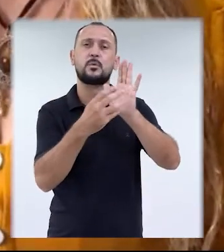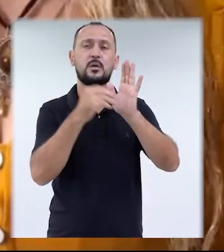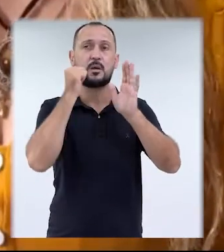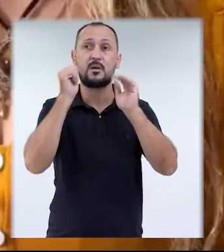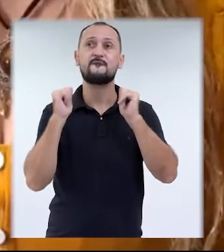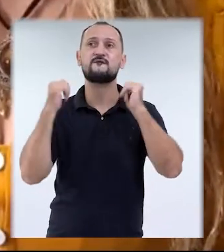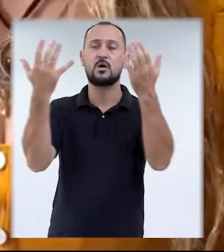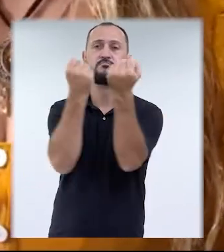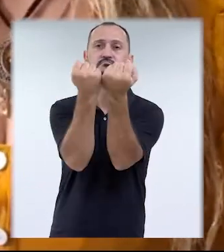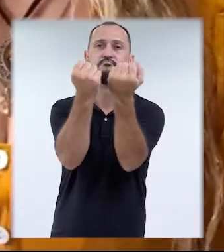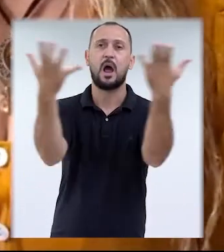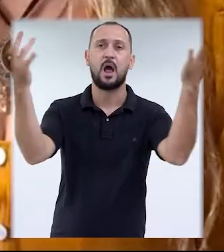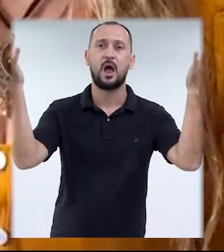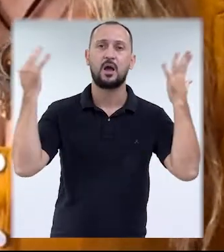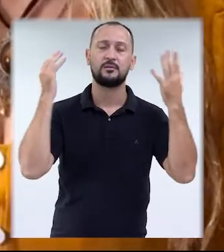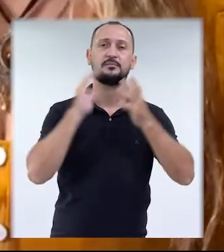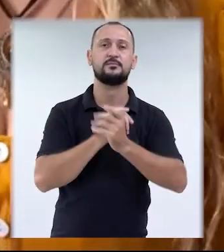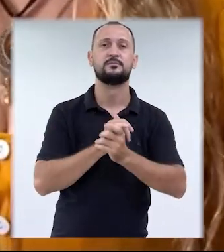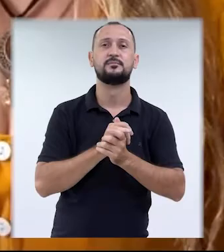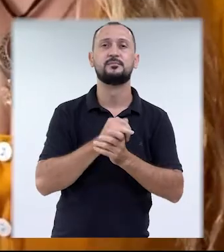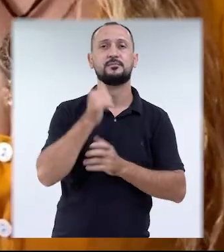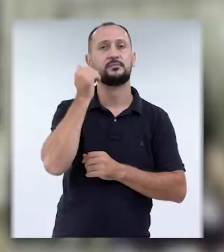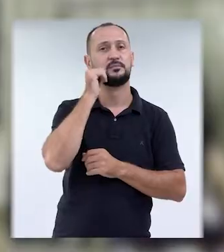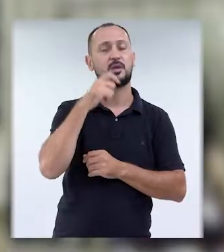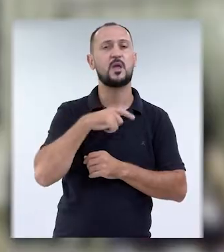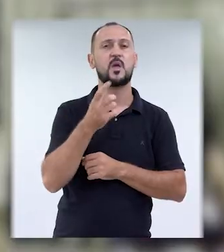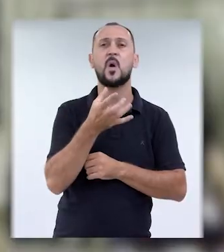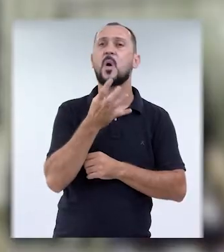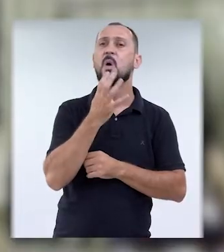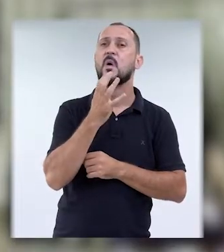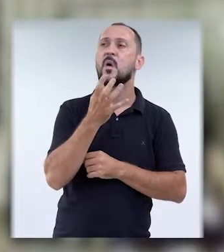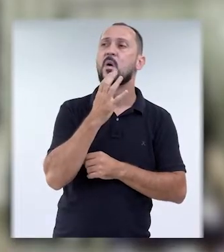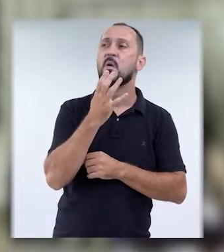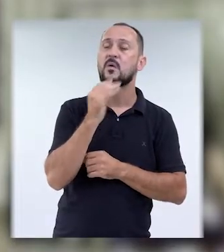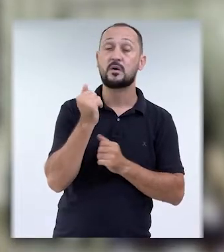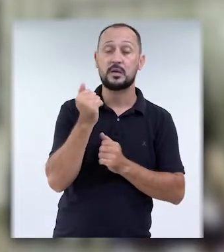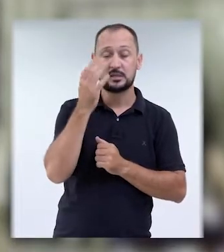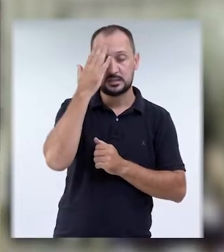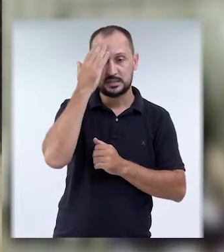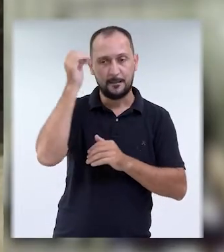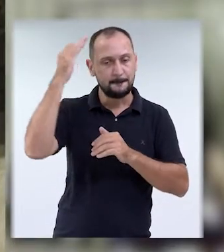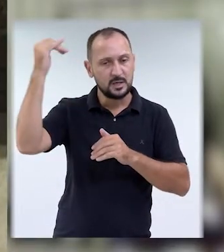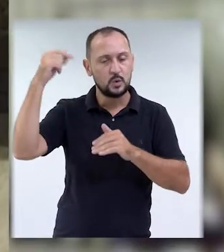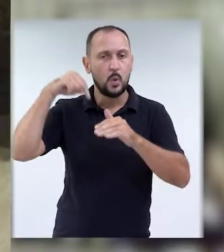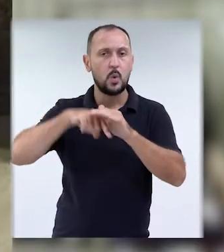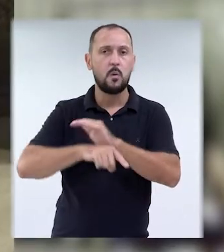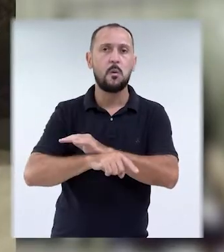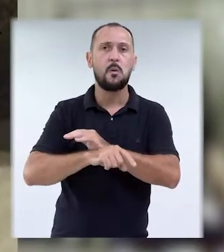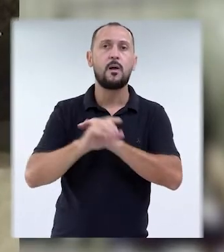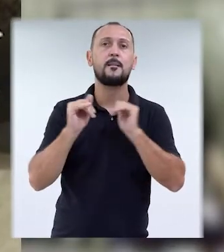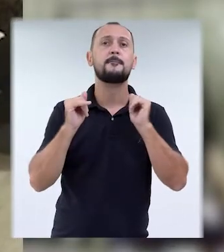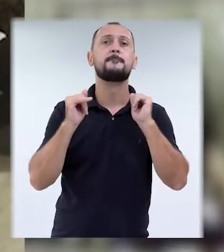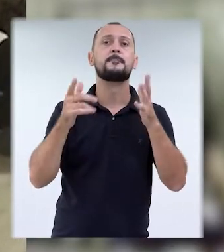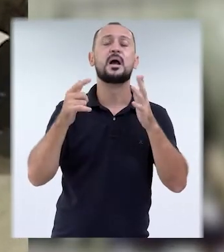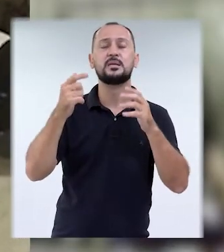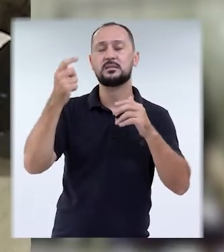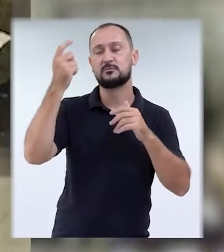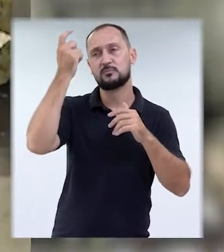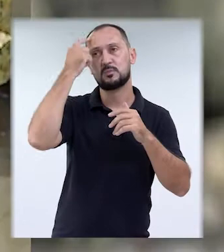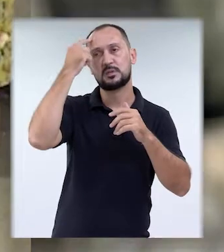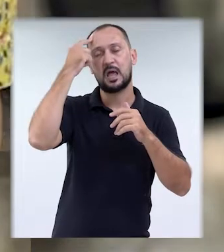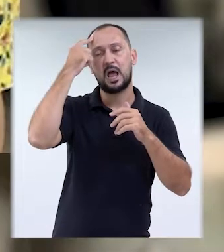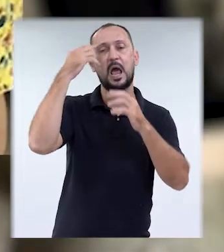mulher selvagem, né? Dessa mulher que tem um conhecimento, uma sabedoria que está além do